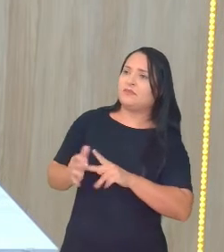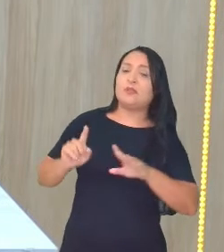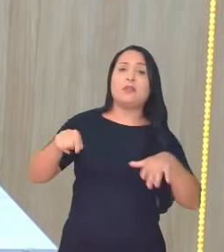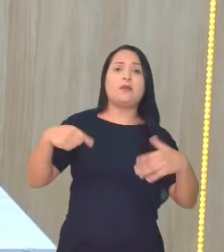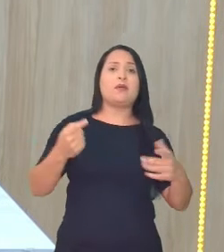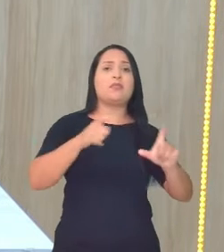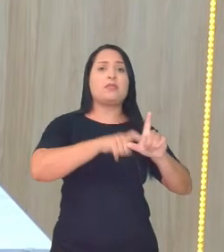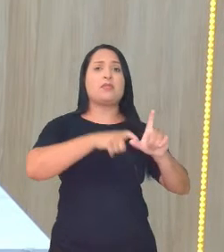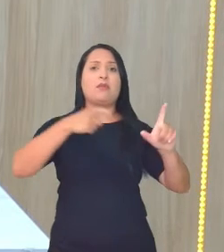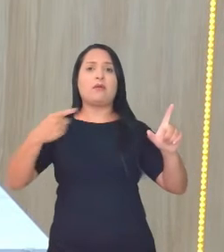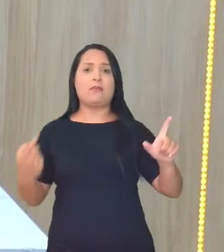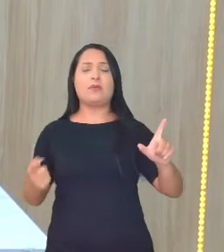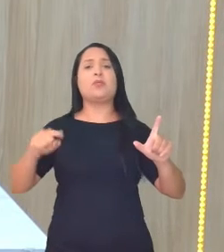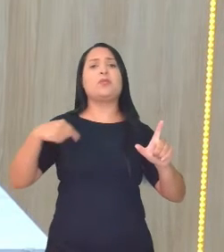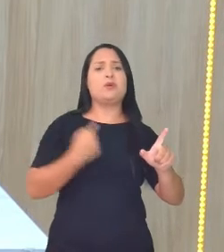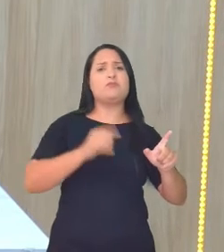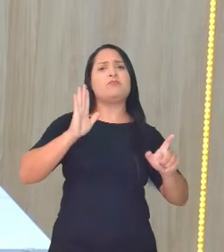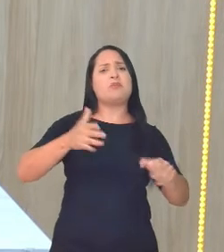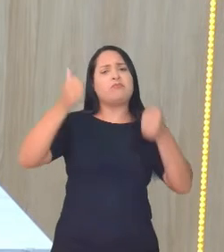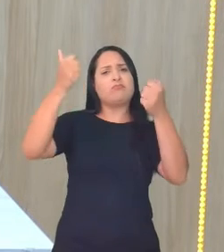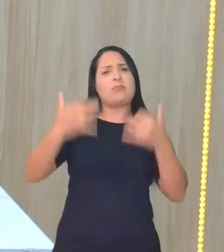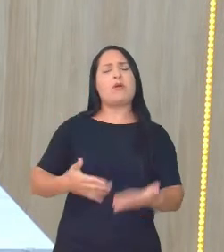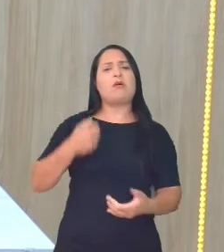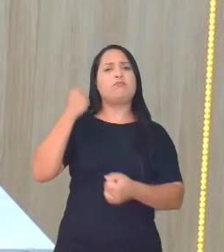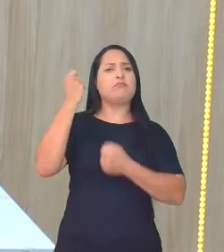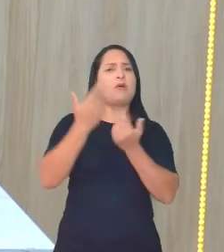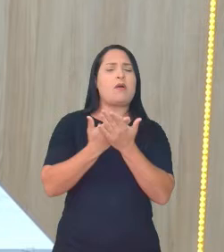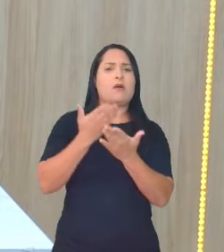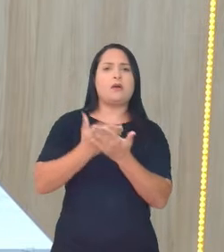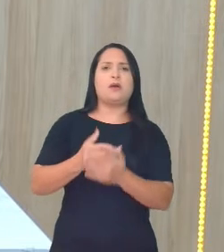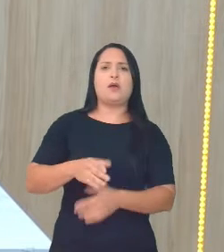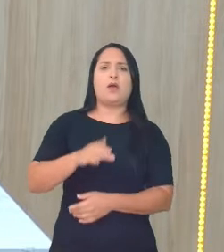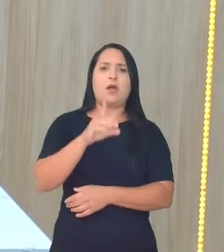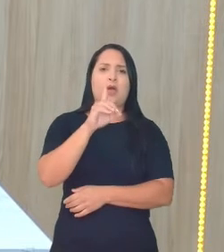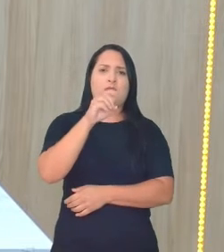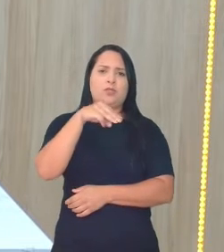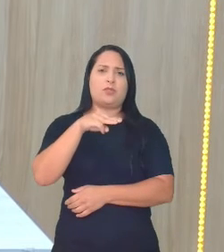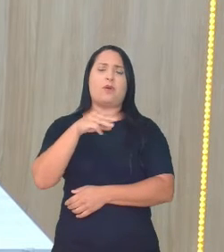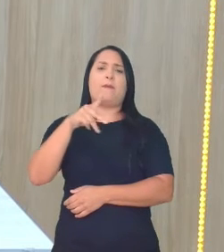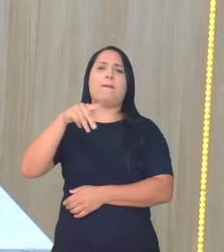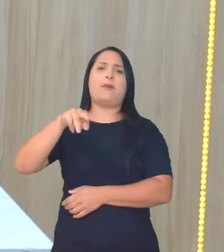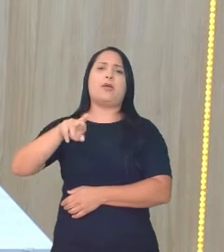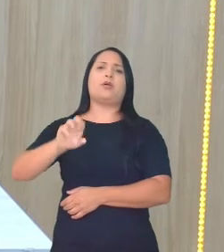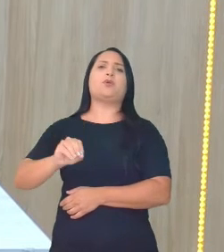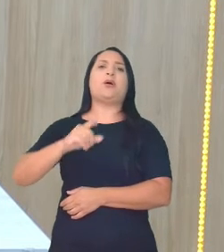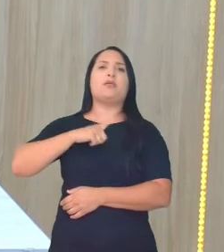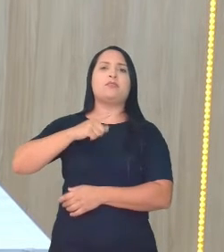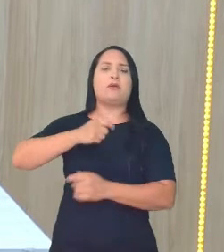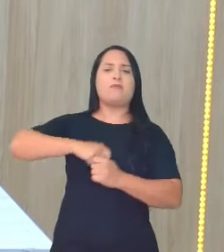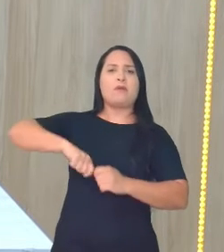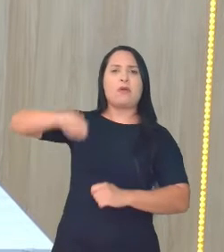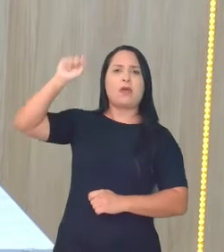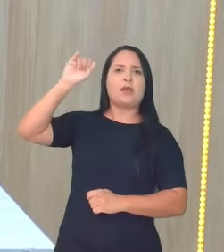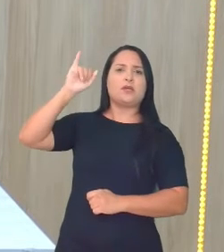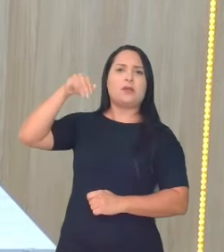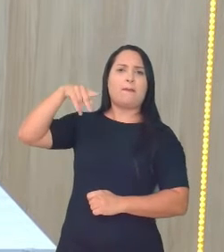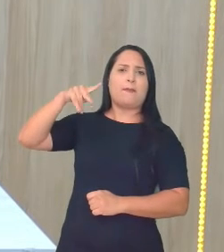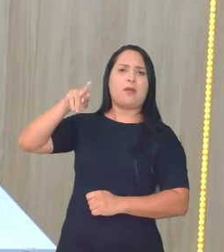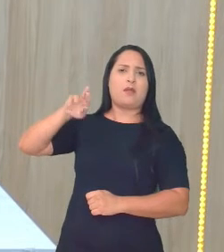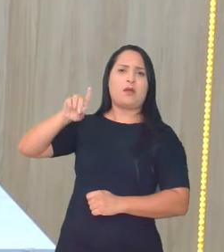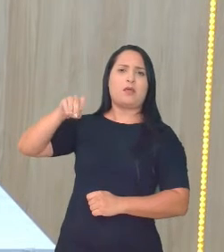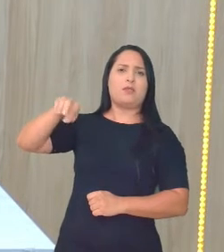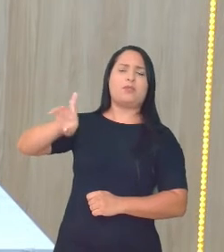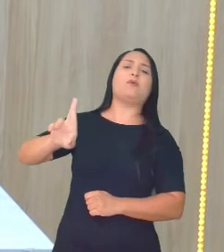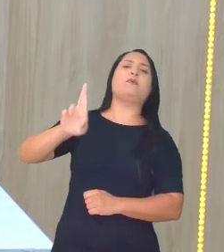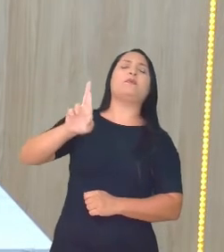gente trabalhou aqui em algumas aulas, Dom Pedro, né, foi aclamado como imperador. E Uhum, para se manter,